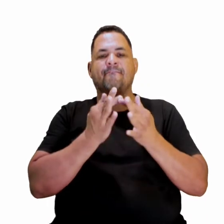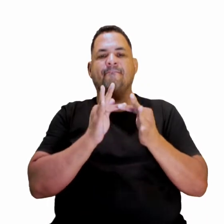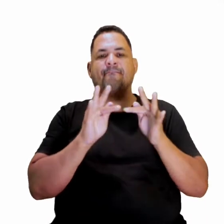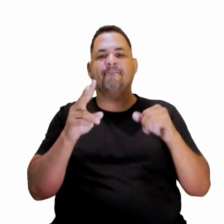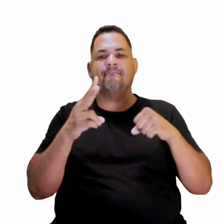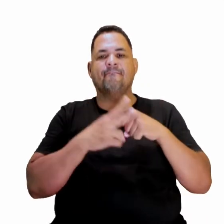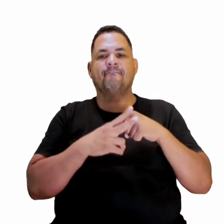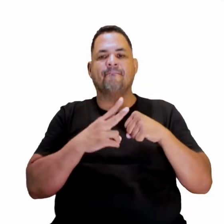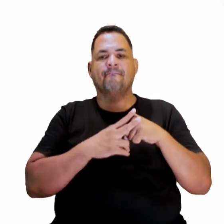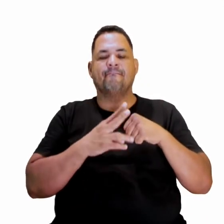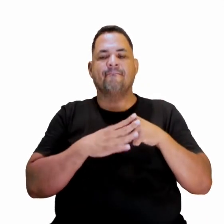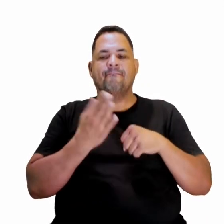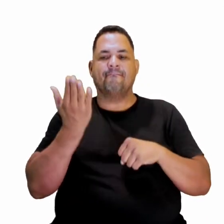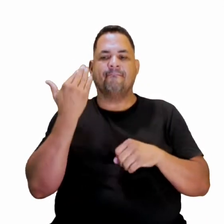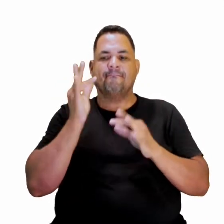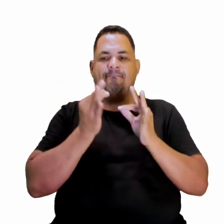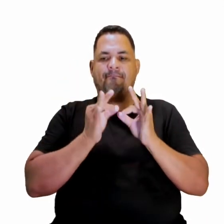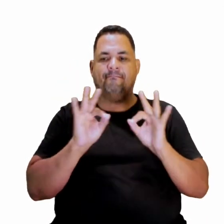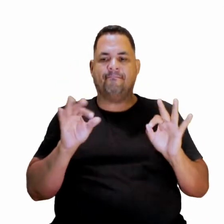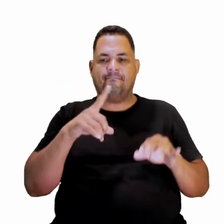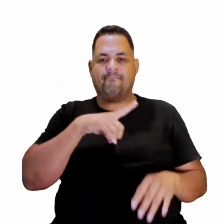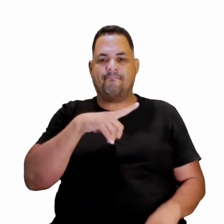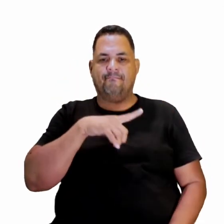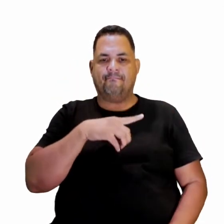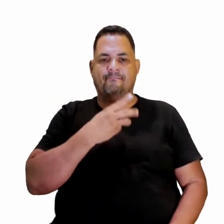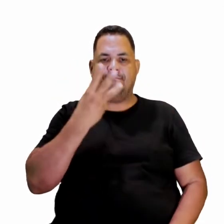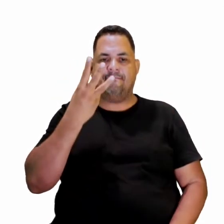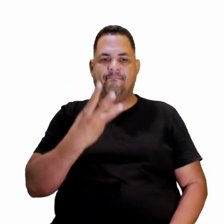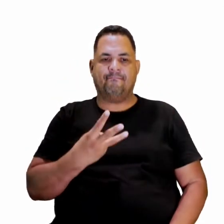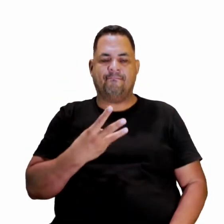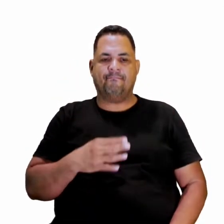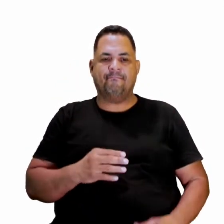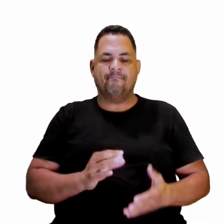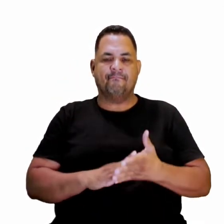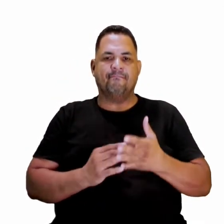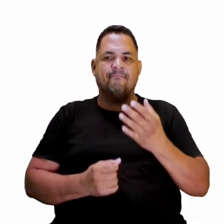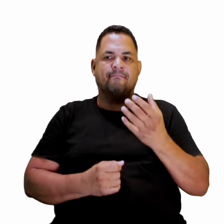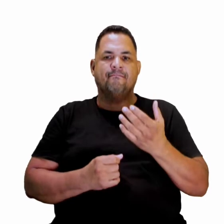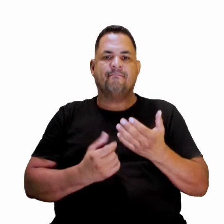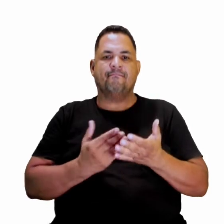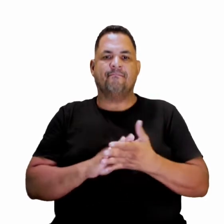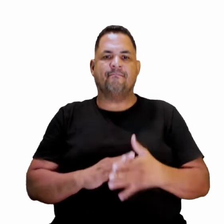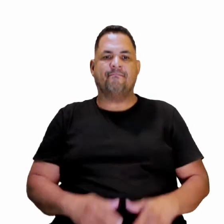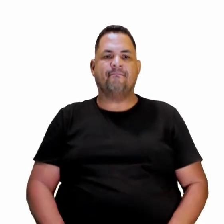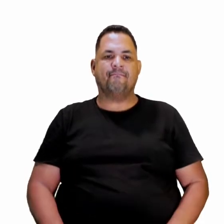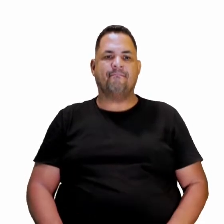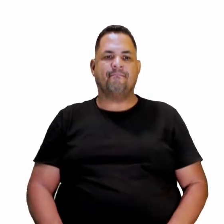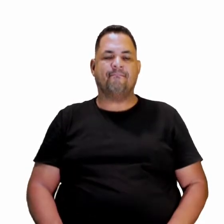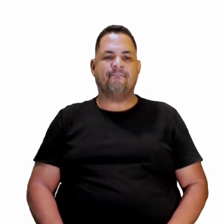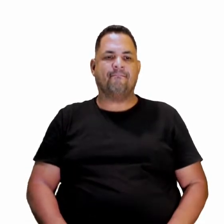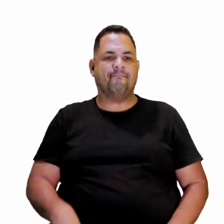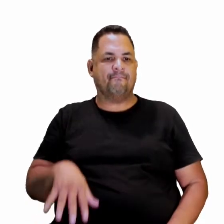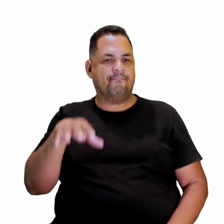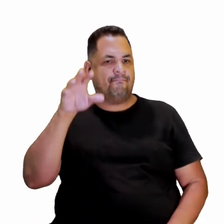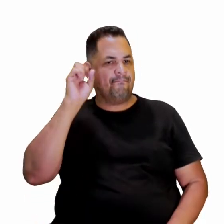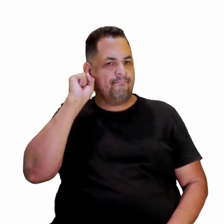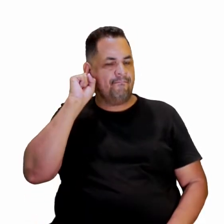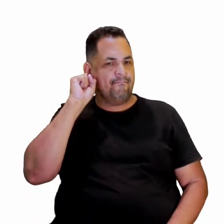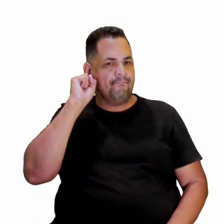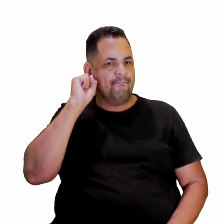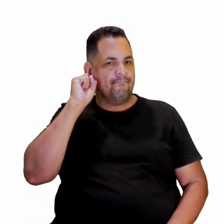passado simples. Temos temos alguns verbos aí. Listen, escutar,